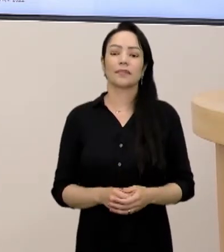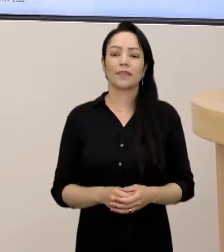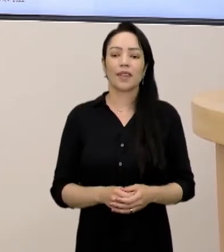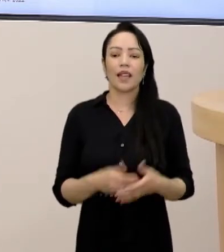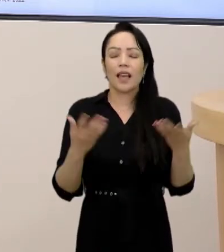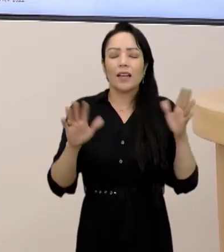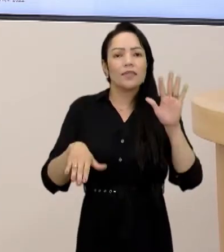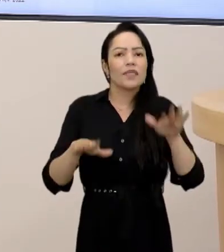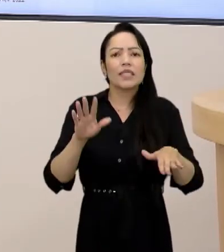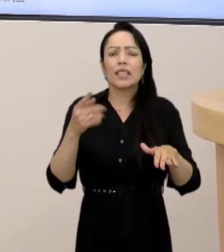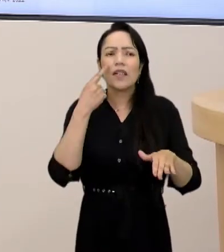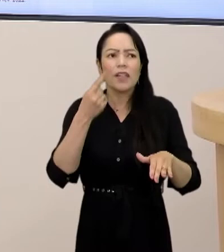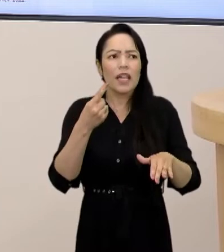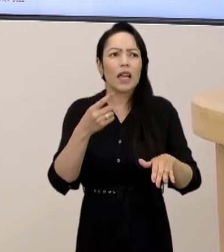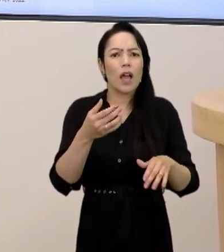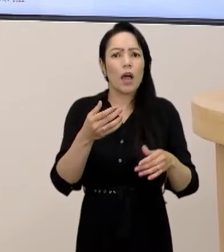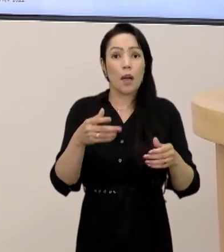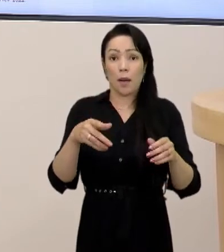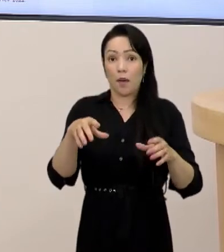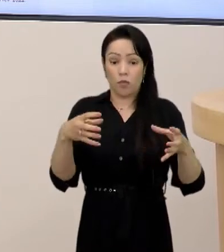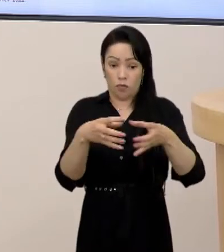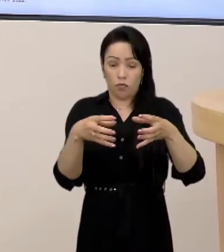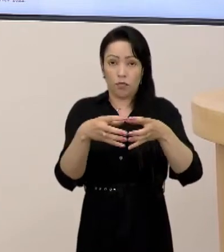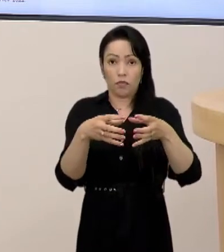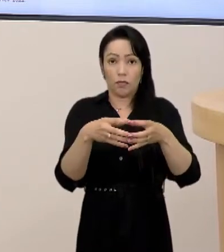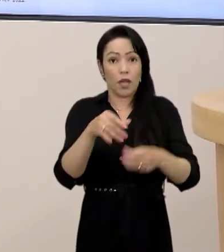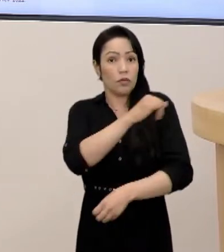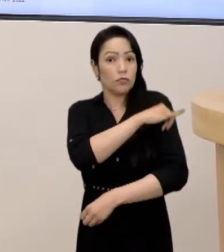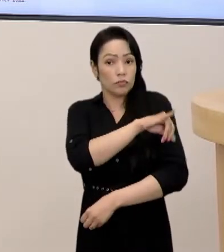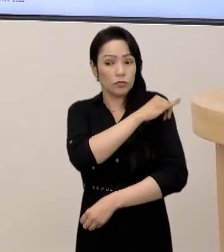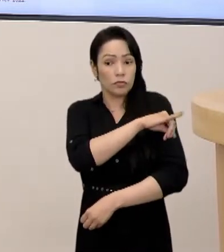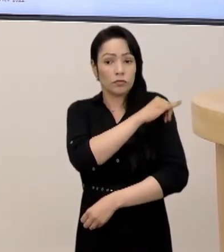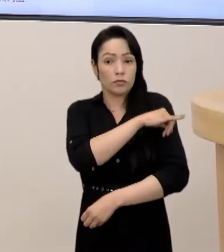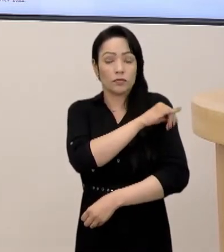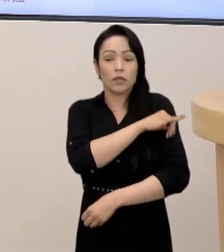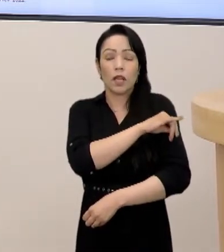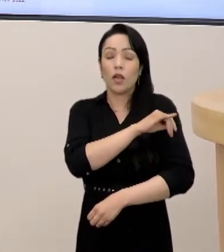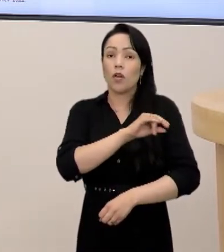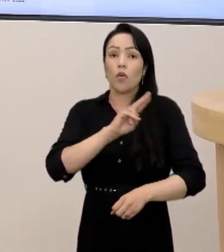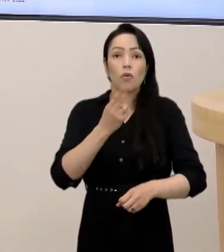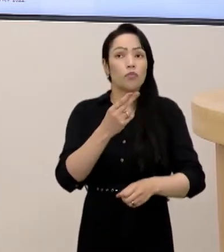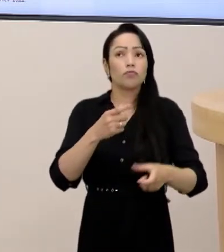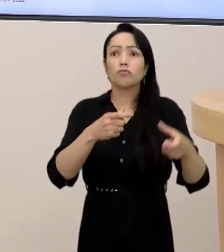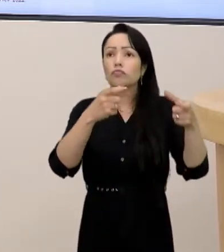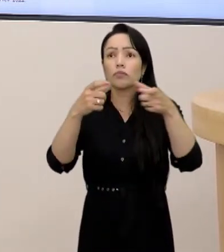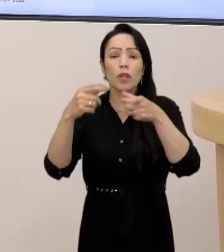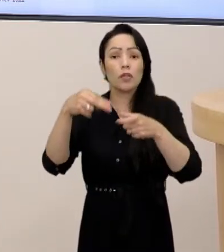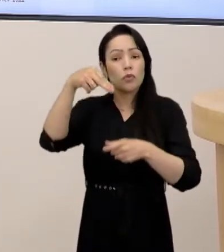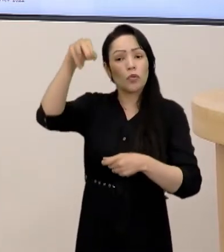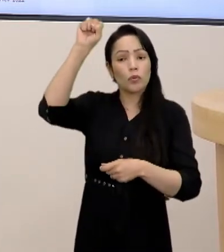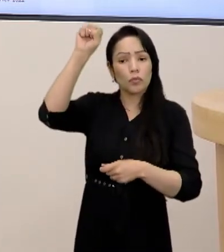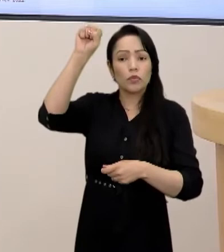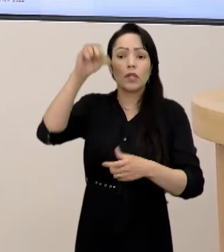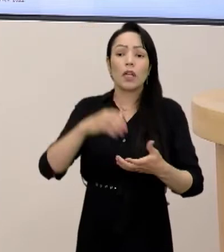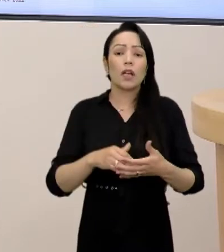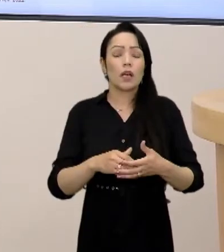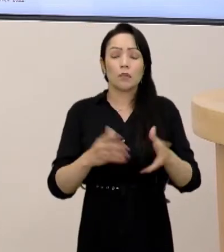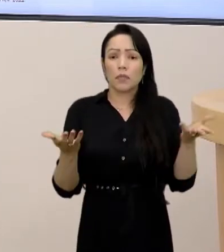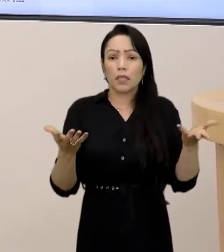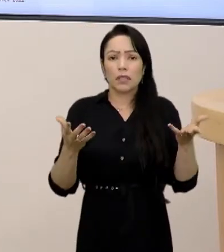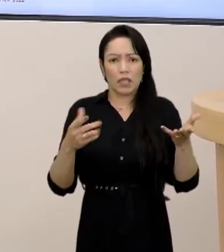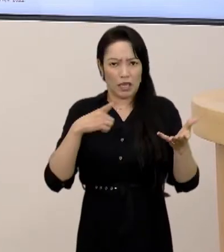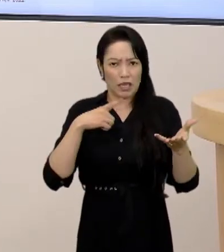quando aparece aí os cariocas, né, ou o pessoal do Nordeste, será que tem algum estereótipo